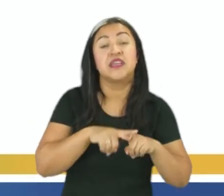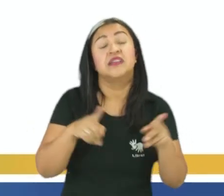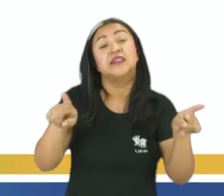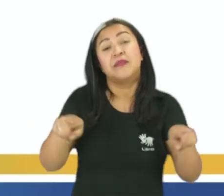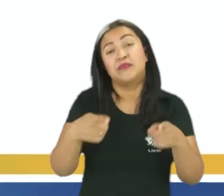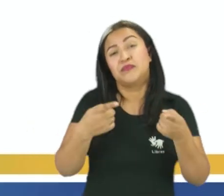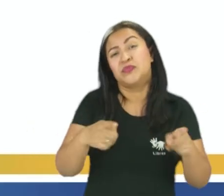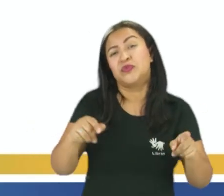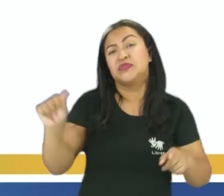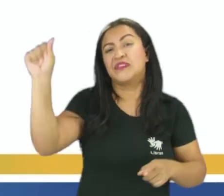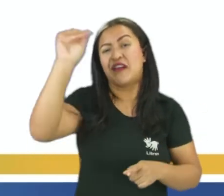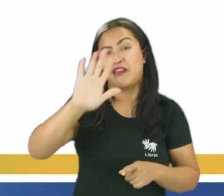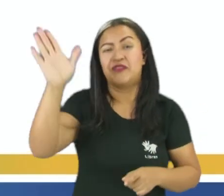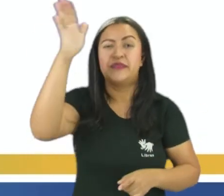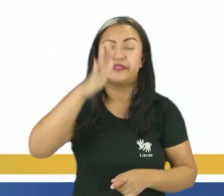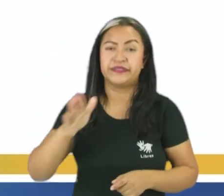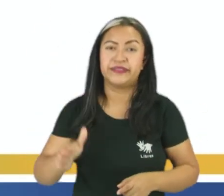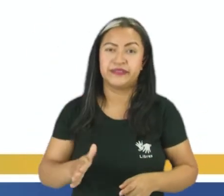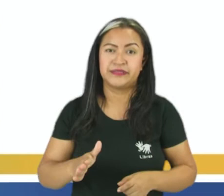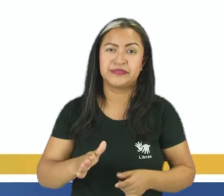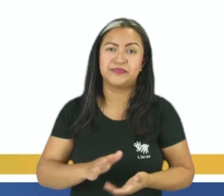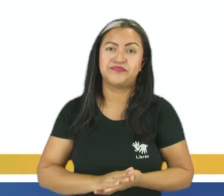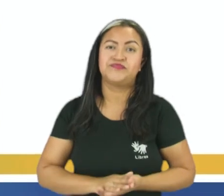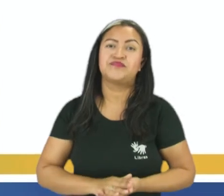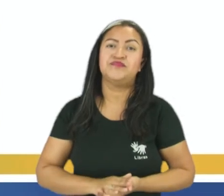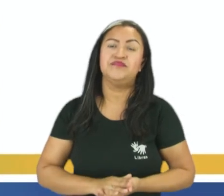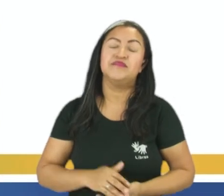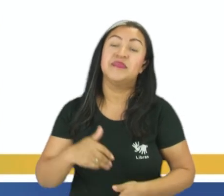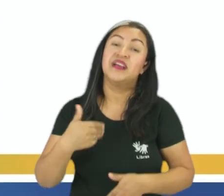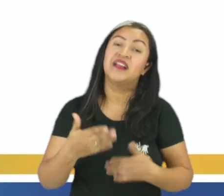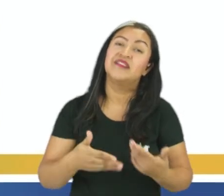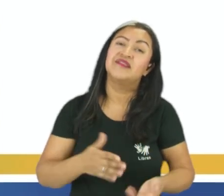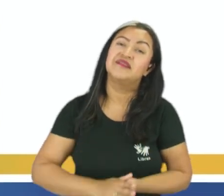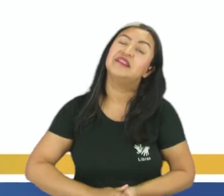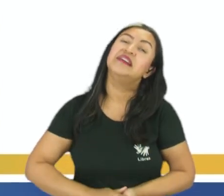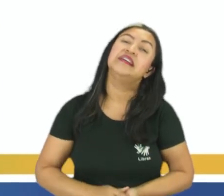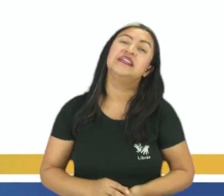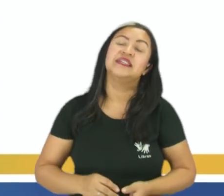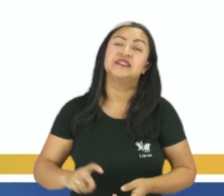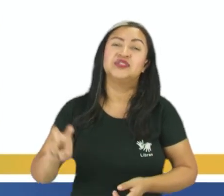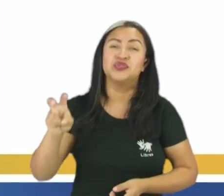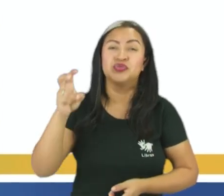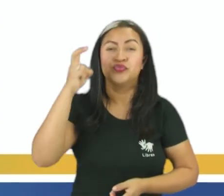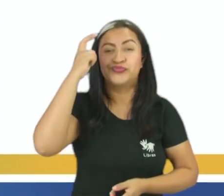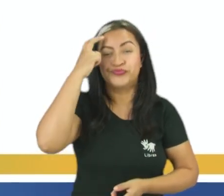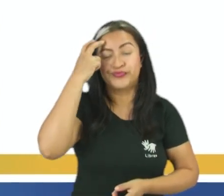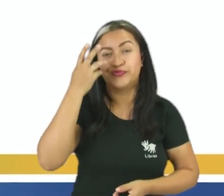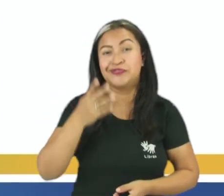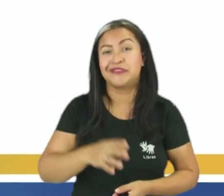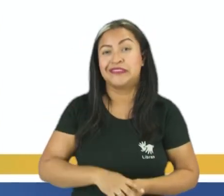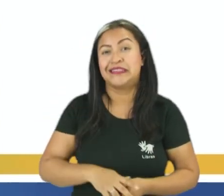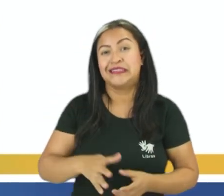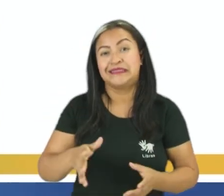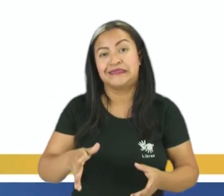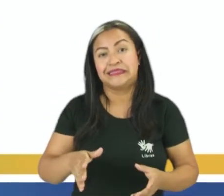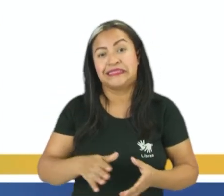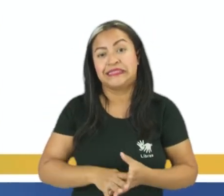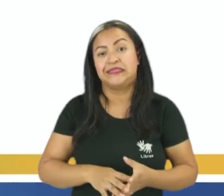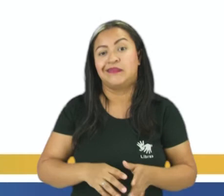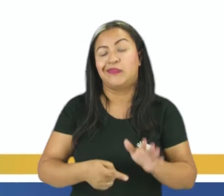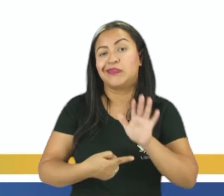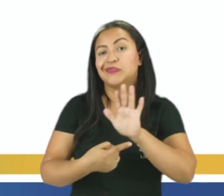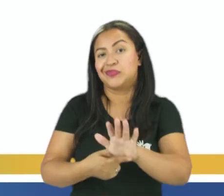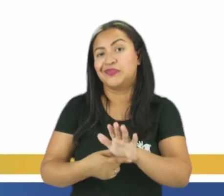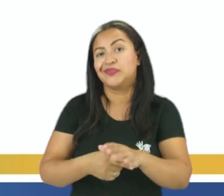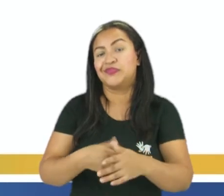música afro-brasileira, ela vai ser também considerada como música marginal, né, depois ela começa